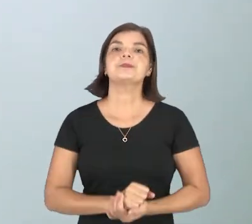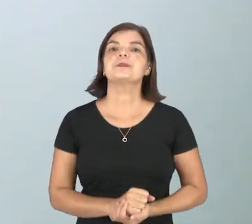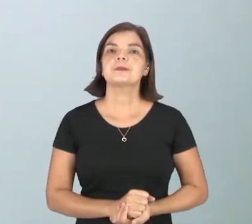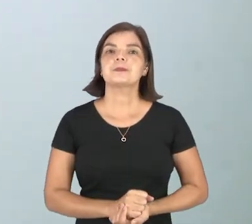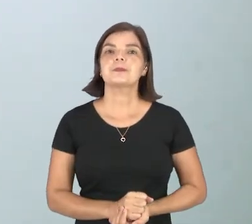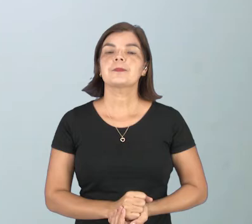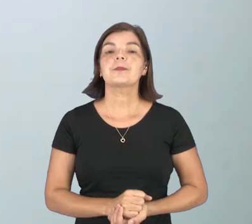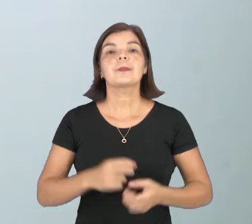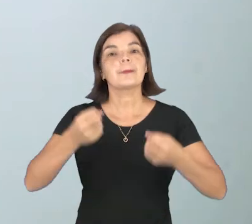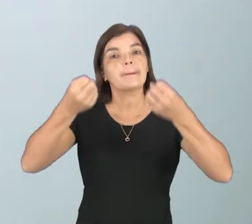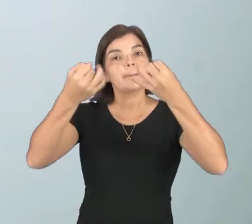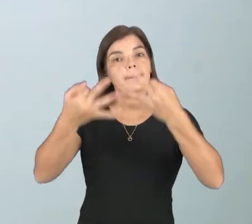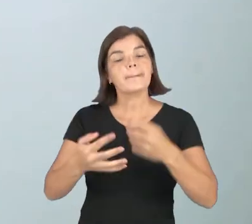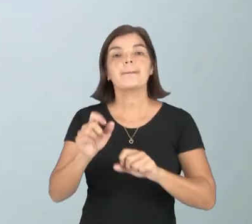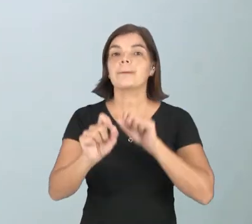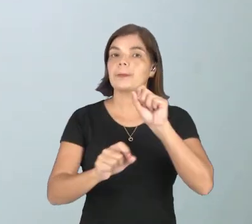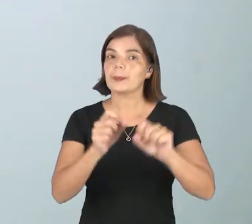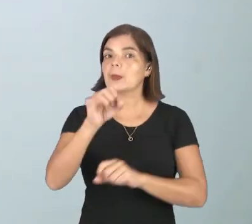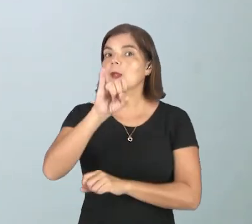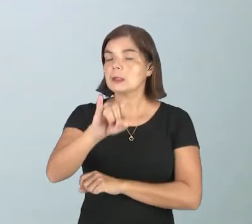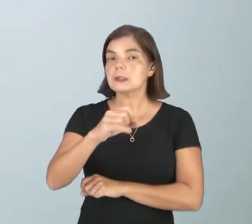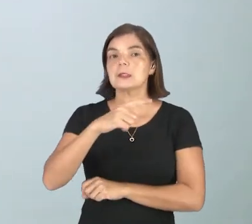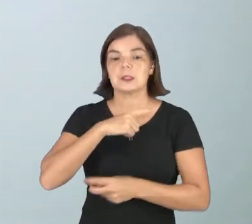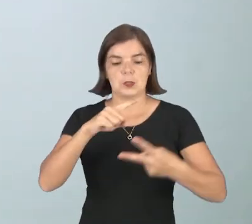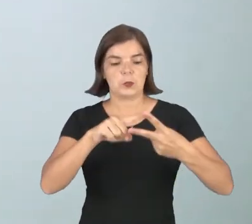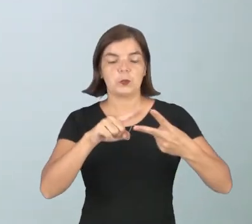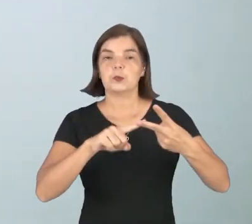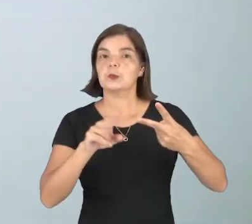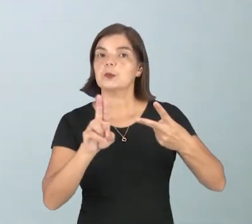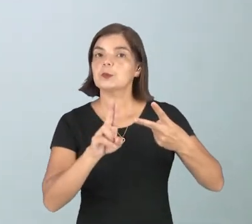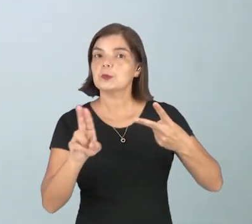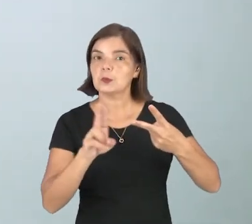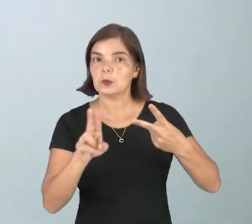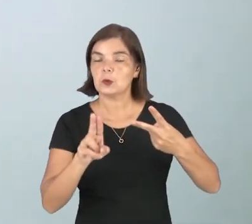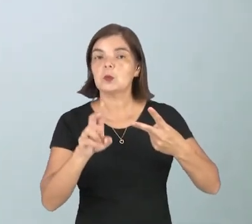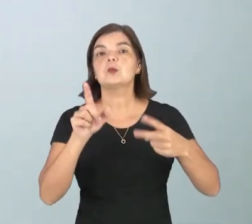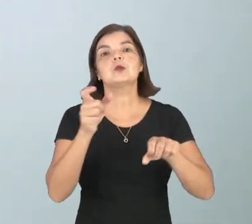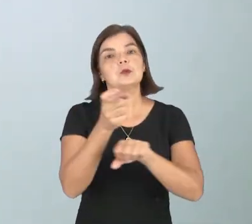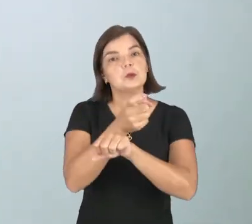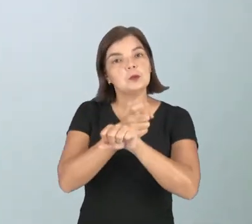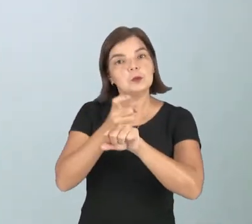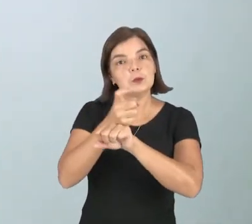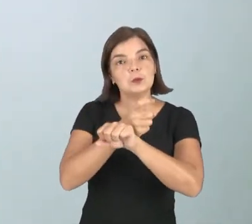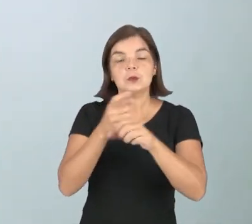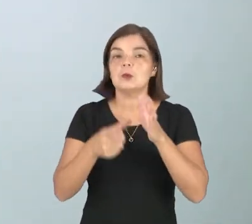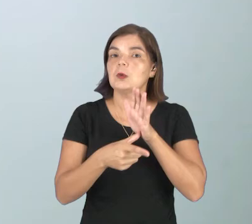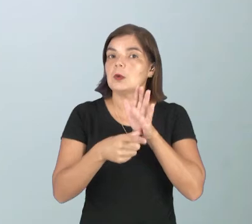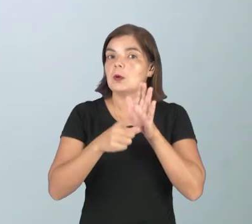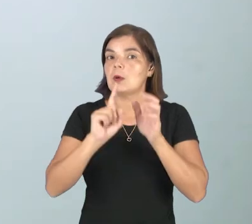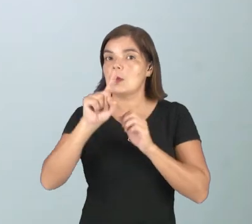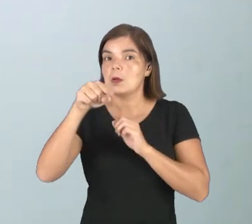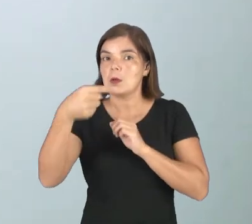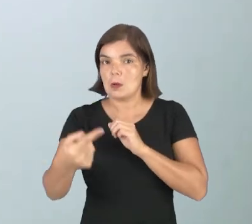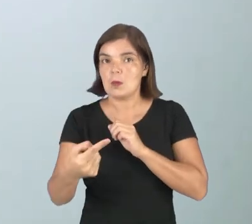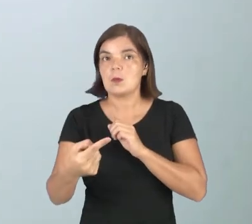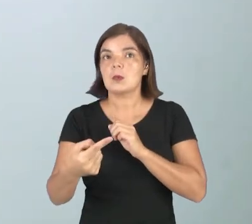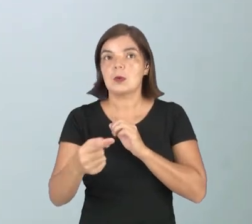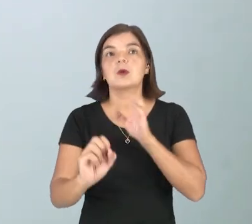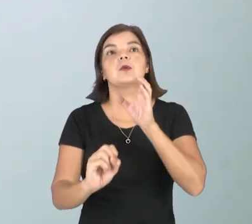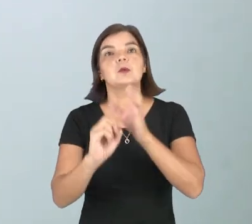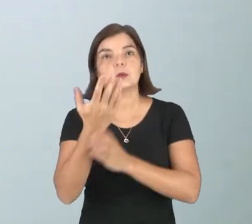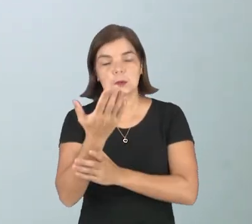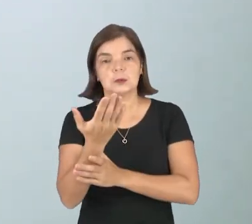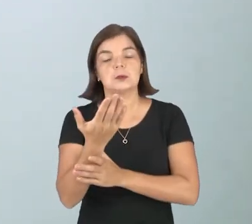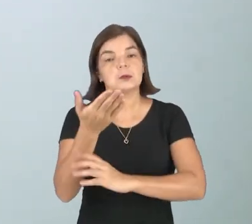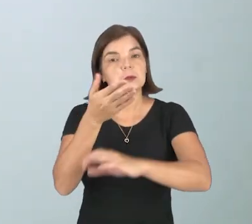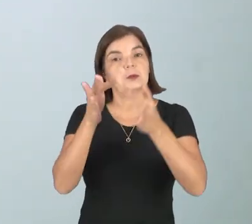estabelece? Estabelece que se você tem dois nomes e um adjetivo após esses dois nomes, que é o que